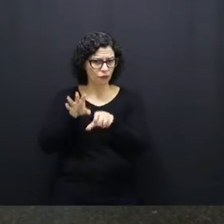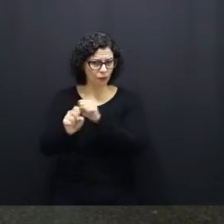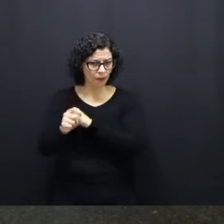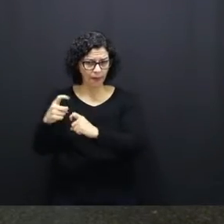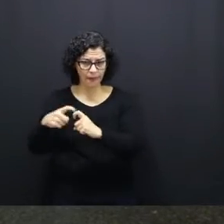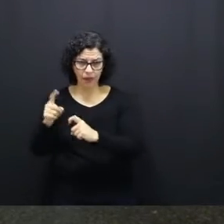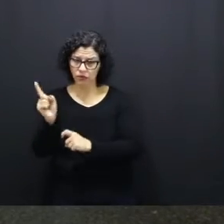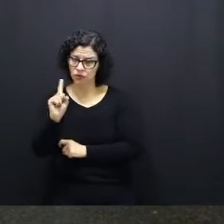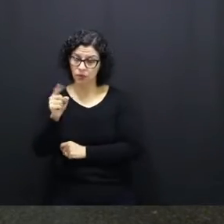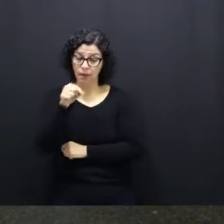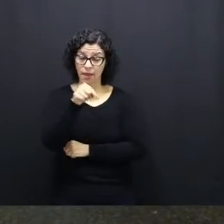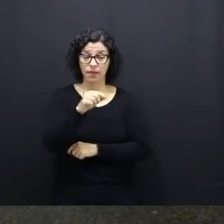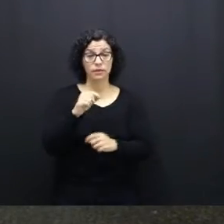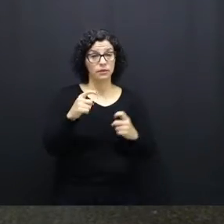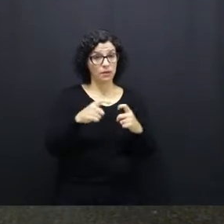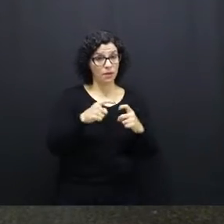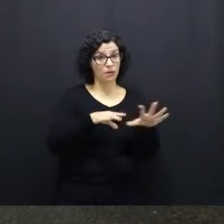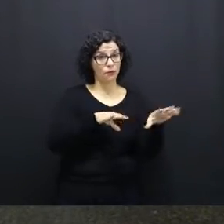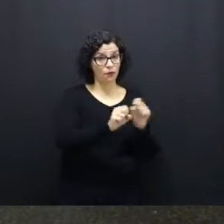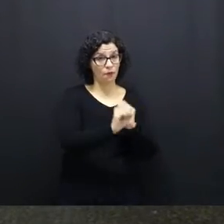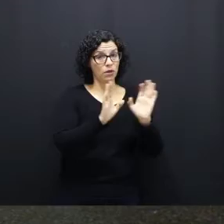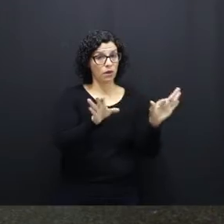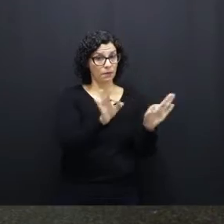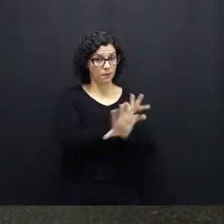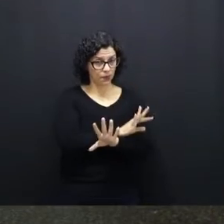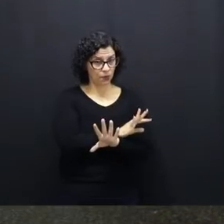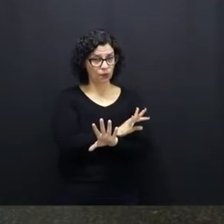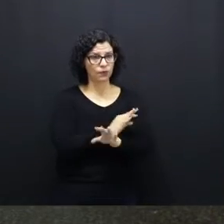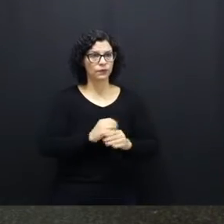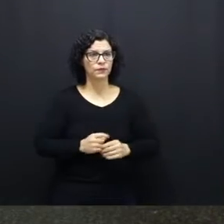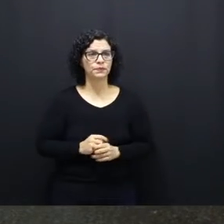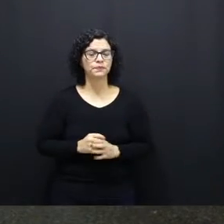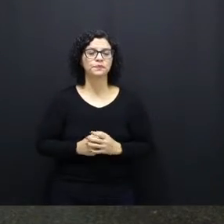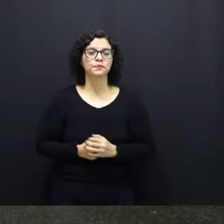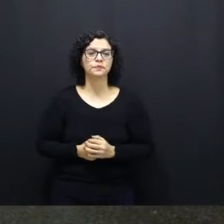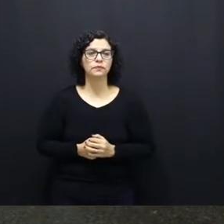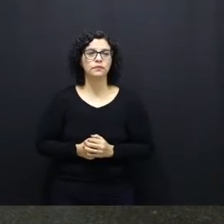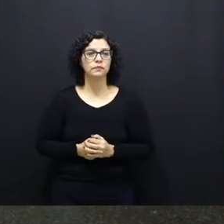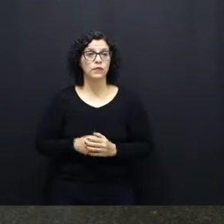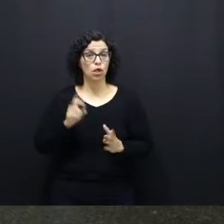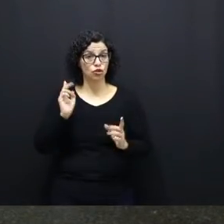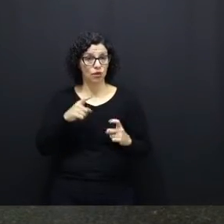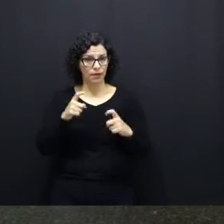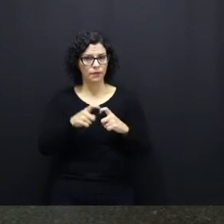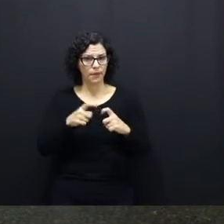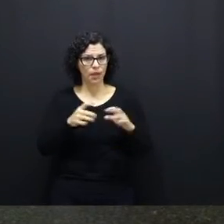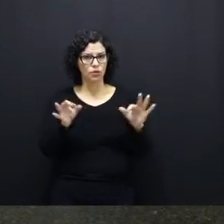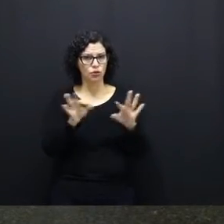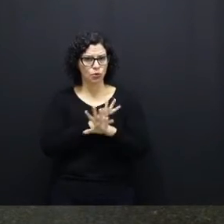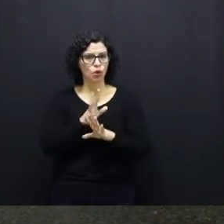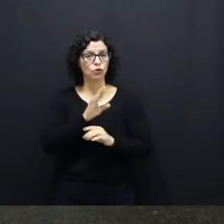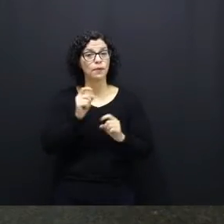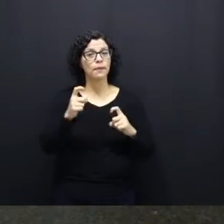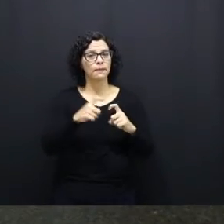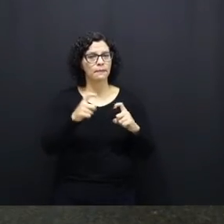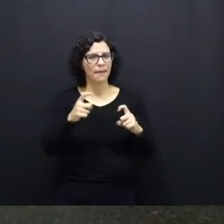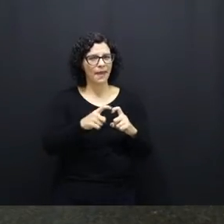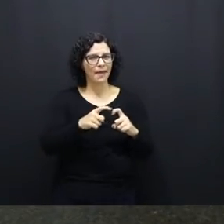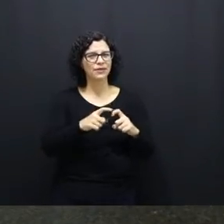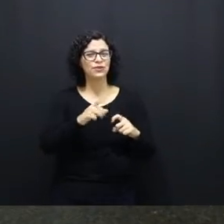não é o médico residente ele já é formado né Vereador Alex ele é médico já generalista enfim